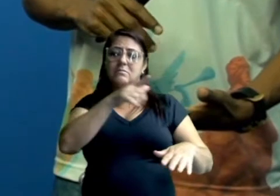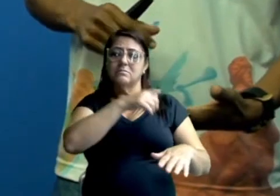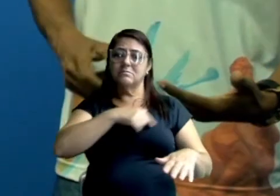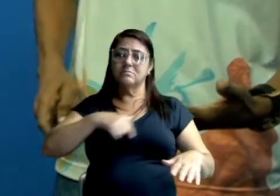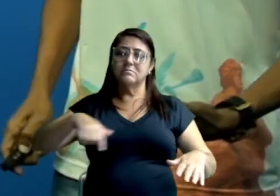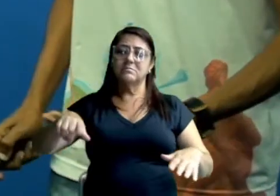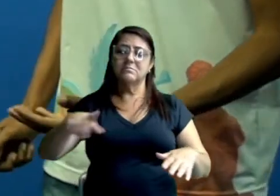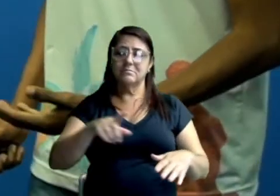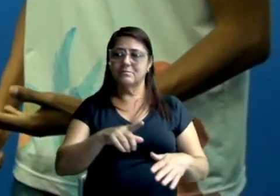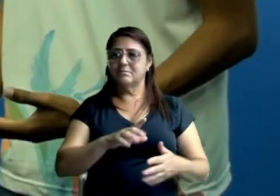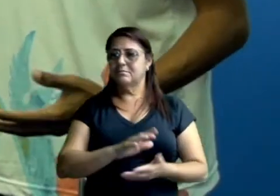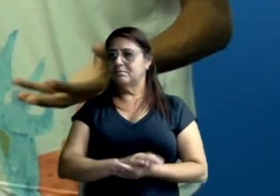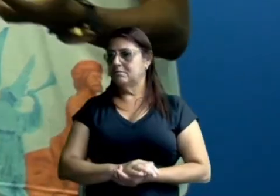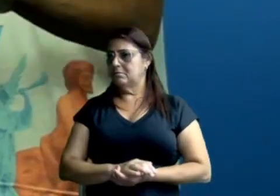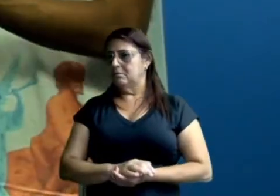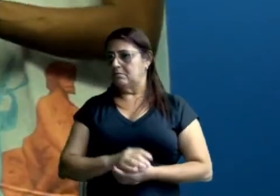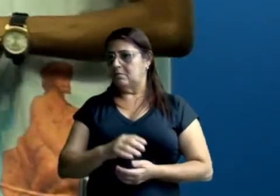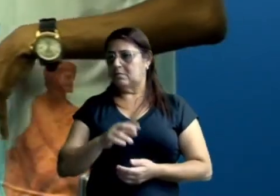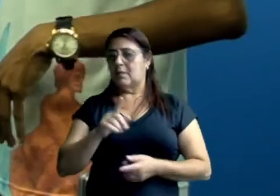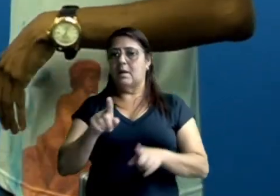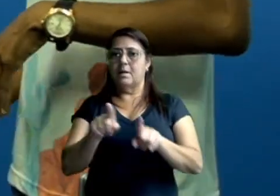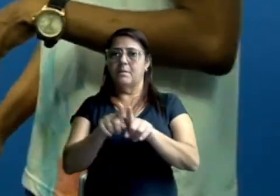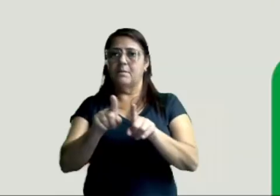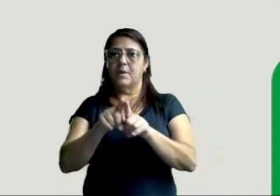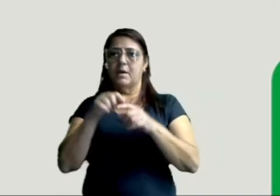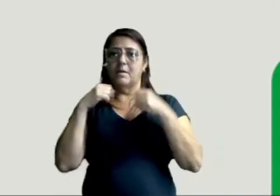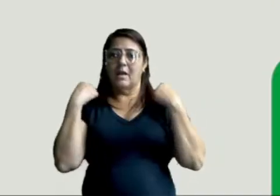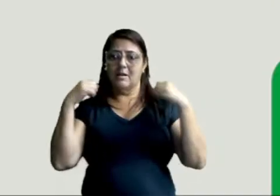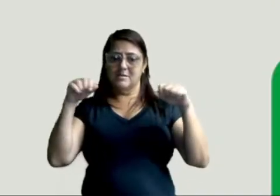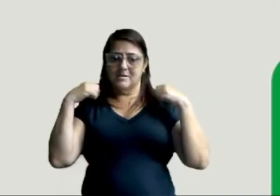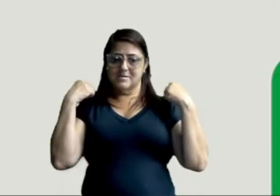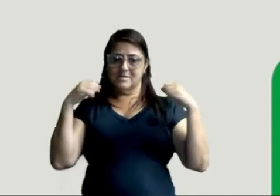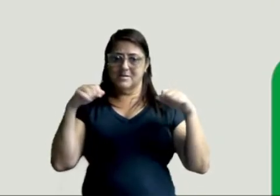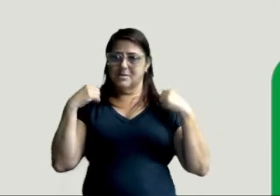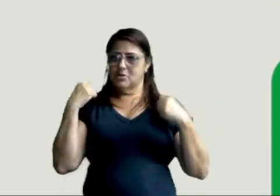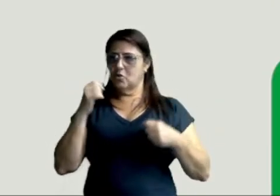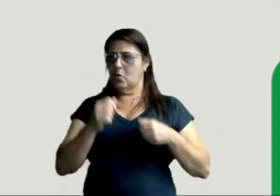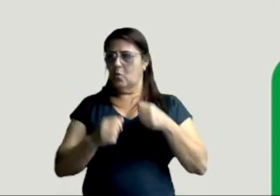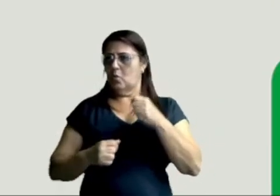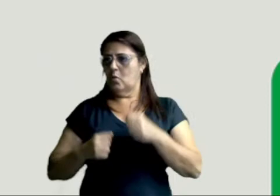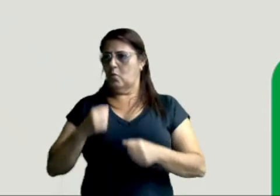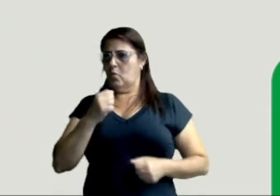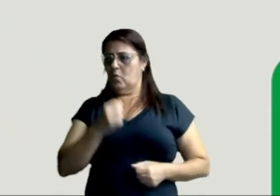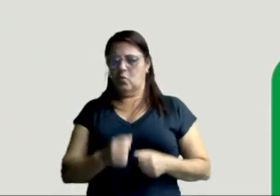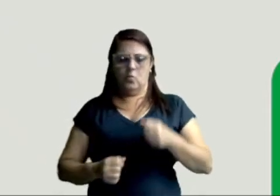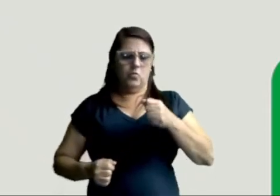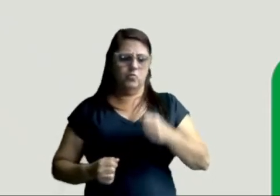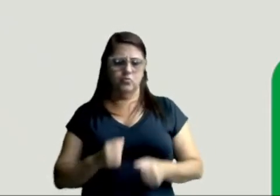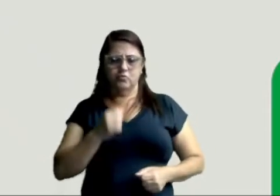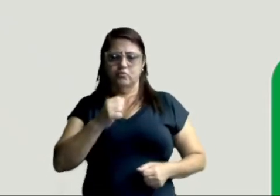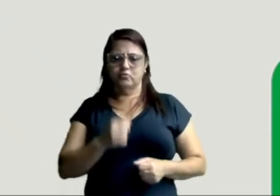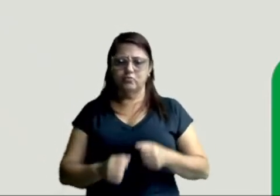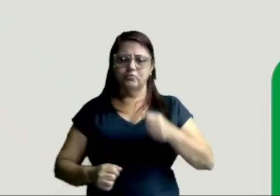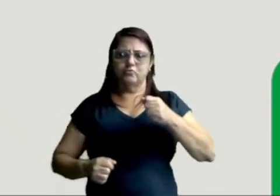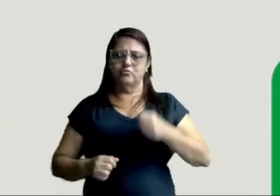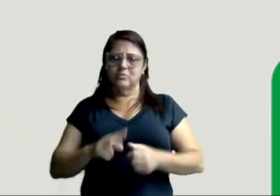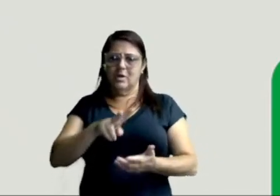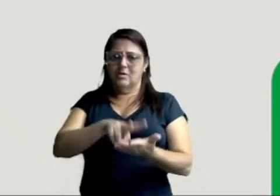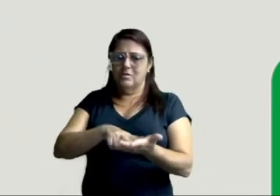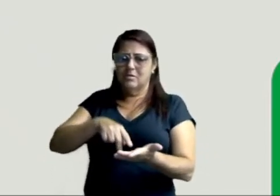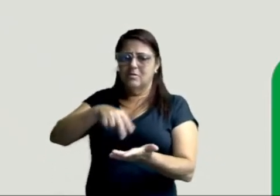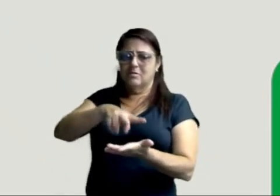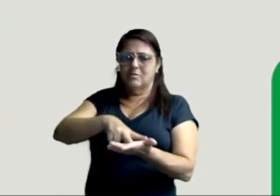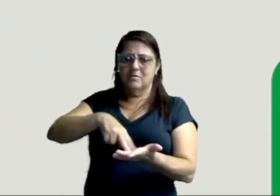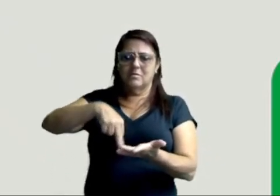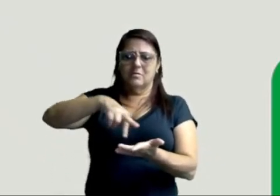ali. Beleza? Ok? Volta aqui para o slide. Então, a pessoa que está no exercício aqui físico, tá? Fazendo a sua corridinha